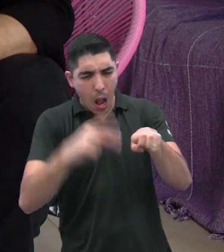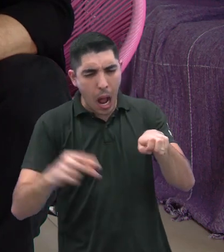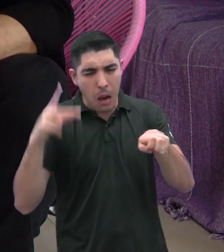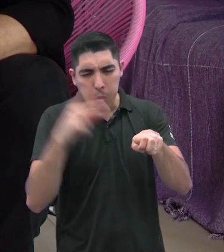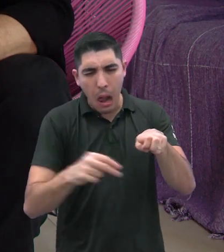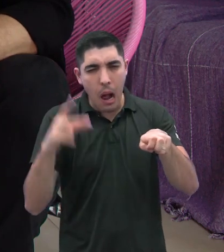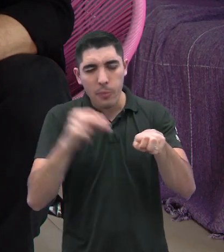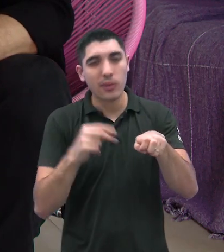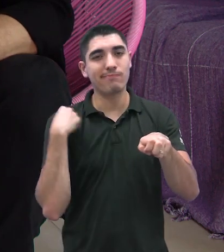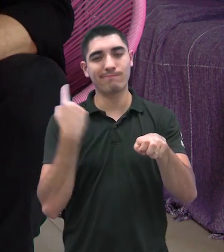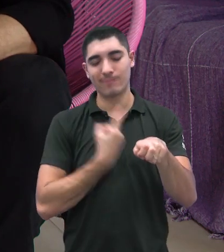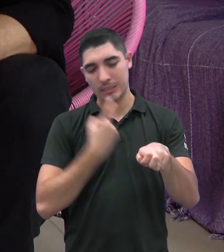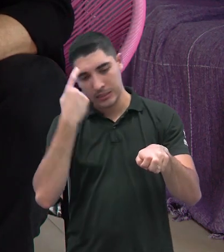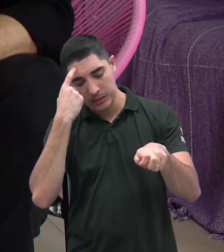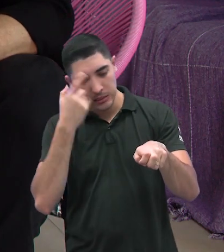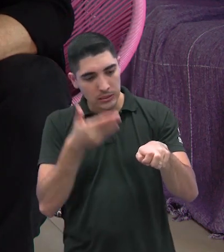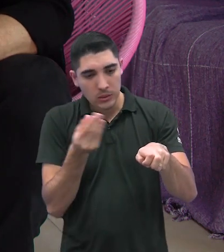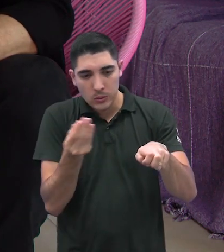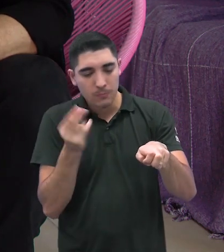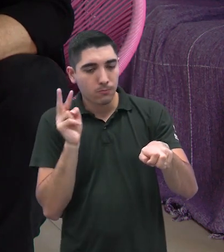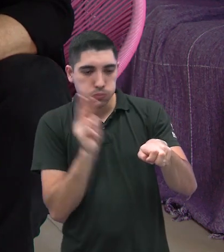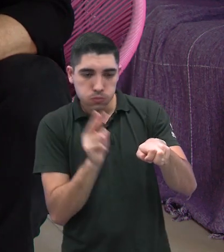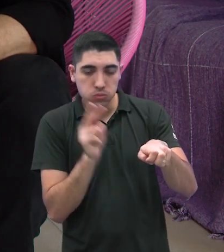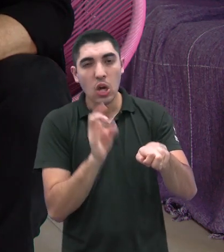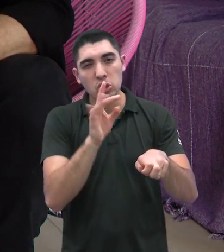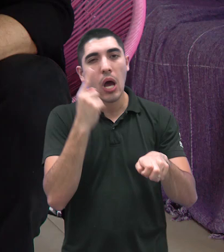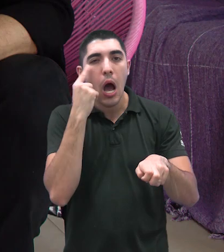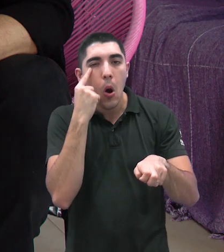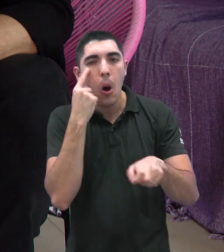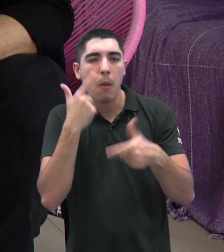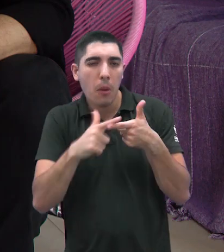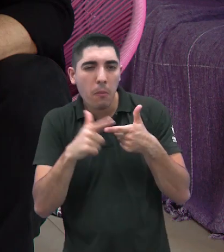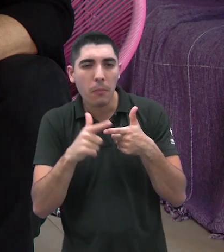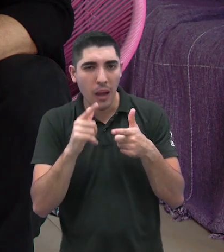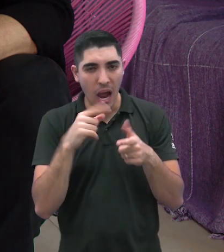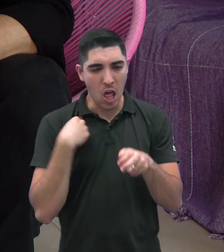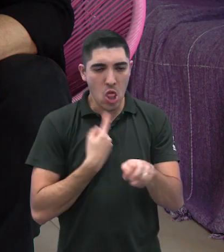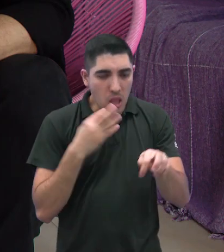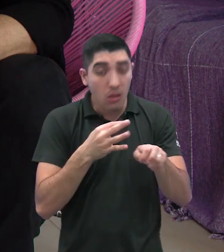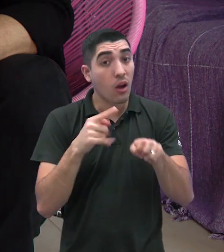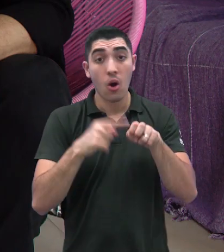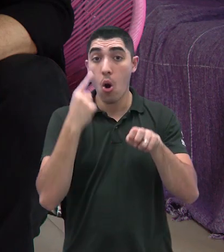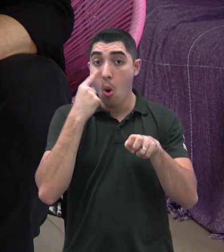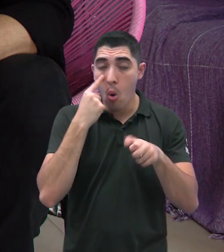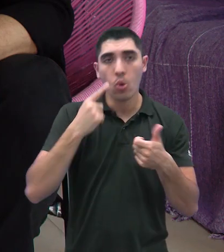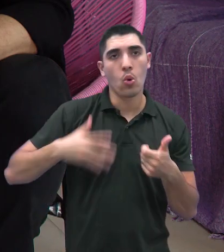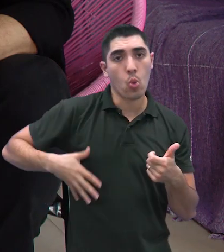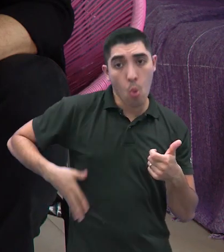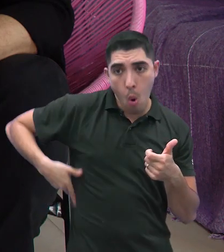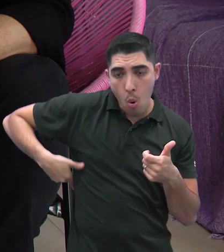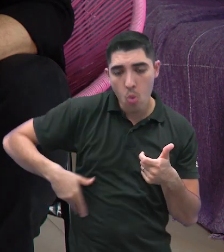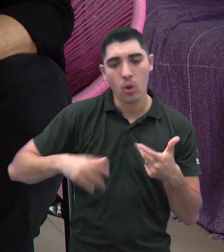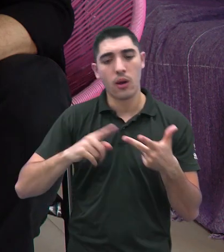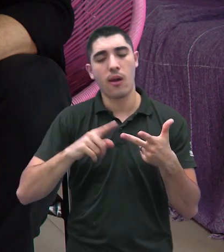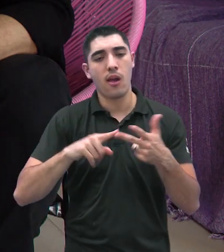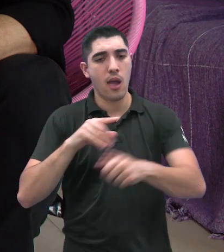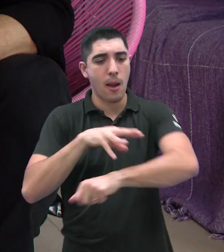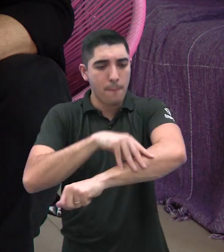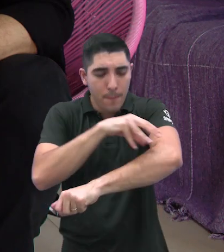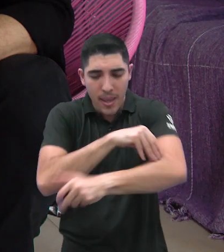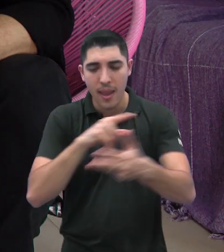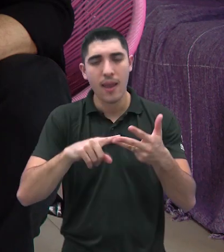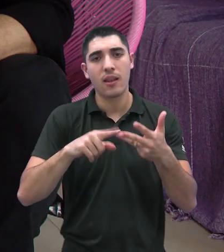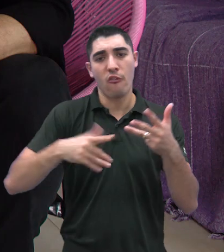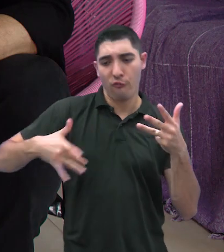gente precisa fazer todo. E não é só chegou e precisa tratar o olho. Eles chegam e precisam tratar o olho, a coluna, a pele, o